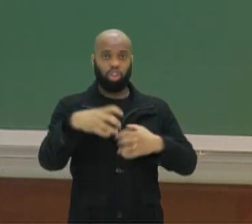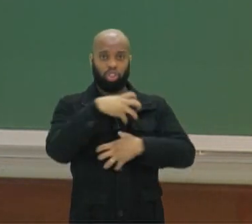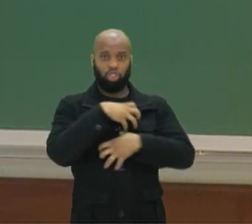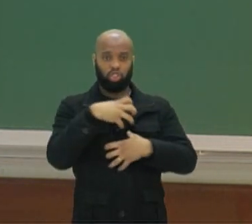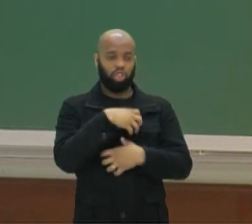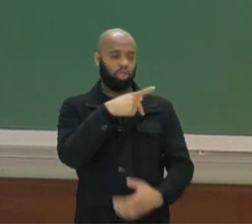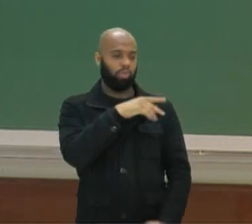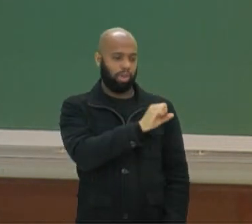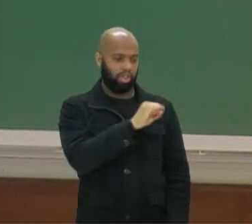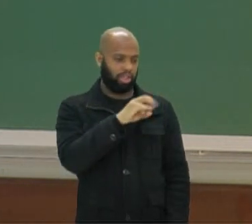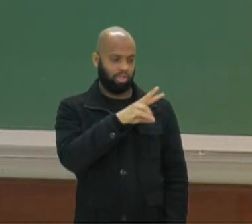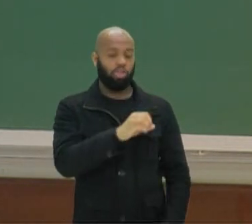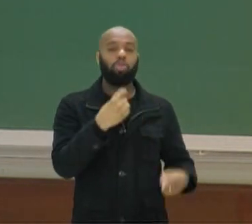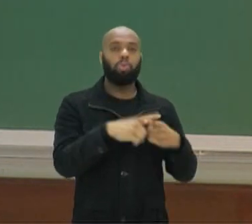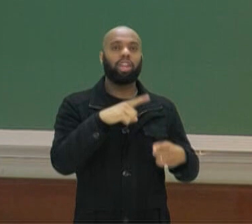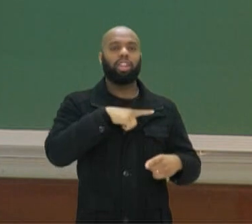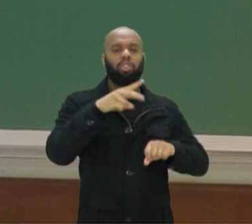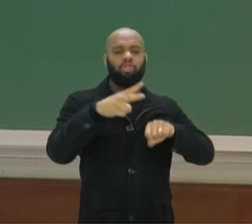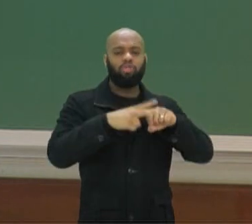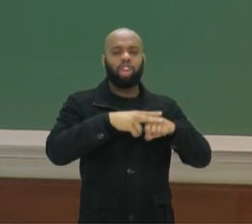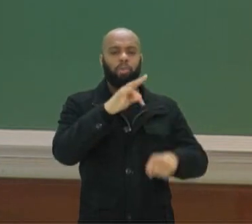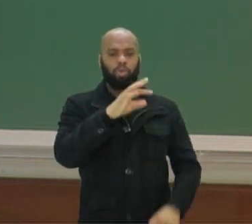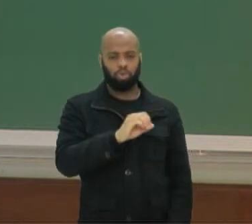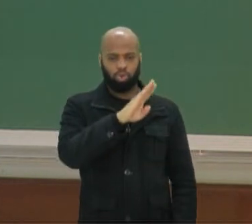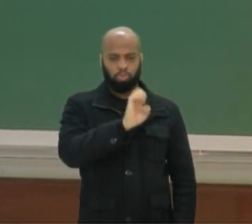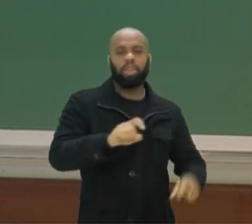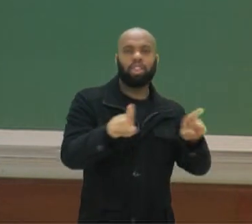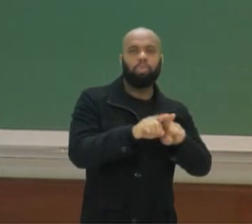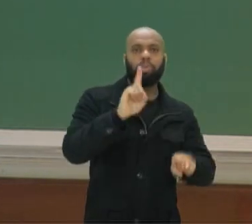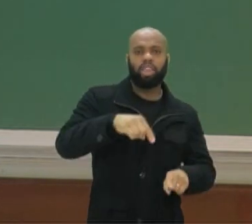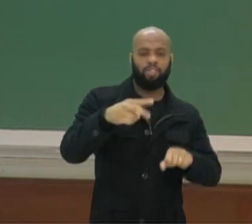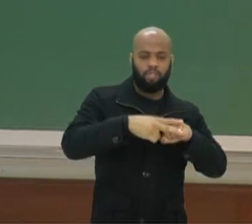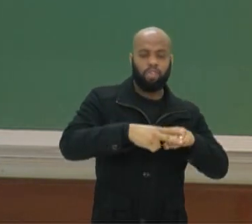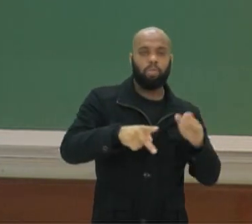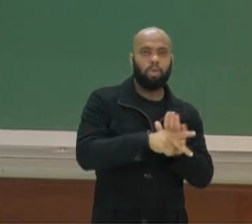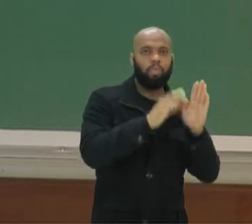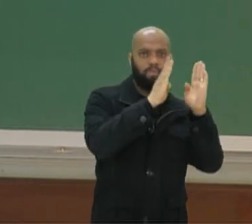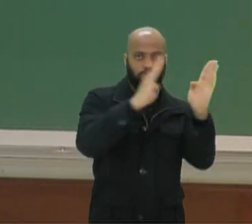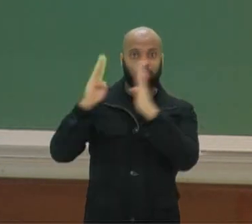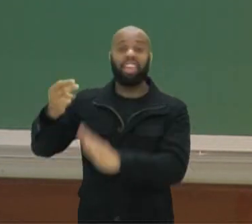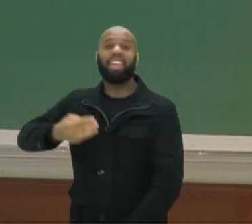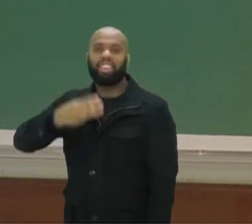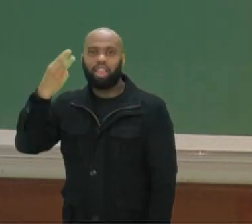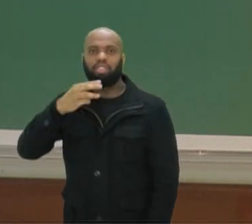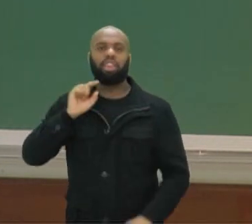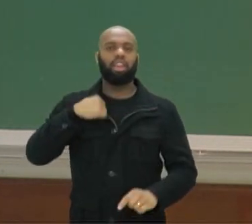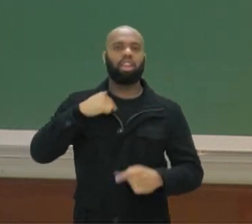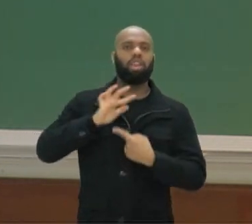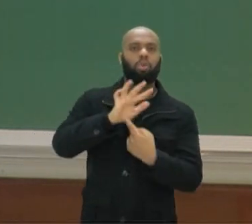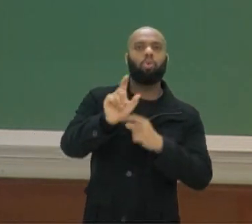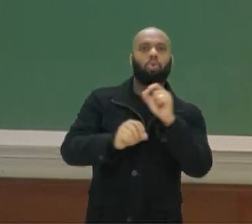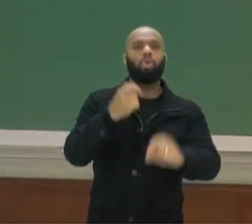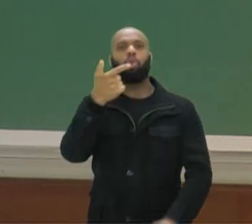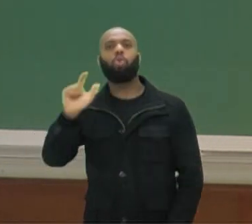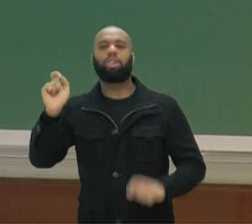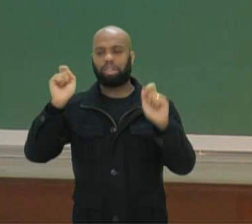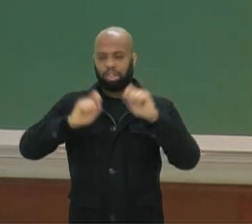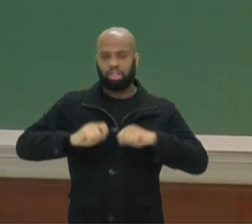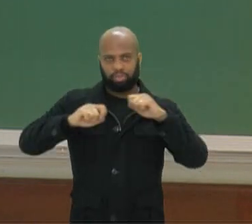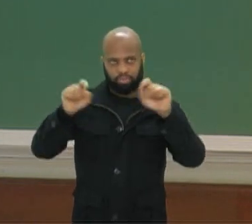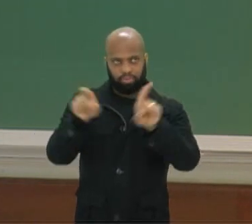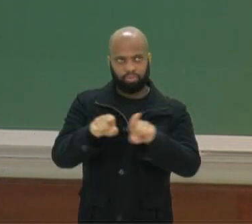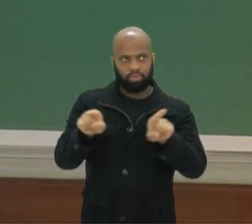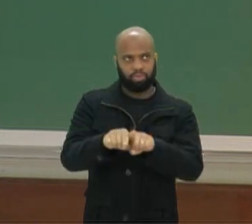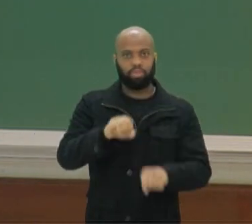to be, o verbo na terceira coluna, o agente da passiva vem lá no final. O que eu estou mostrando para vocês aqui é uma outra